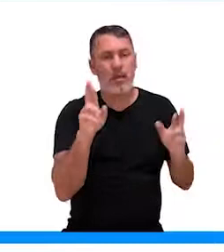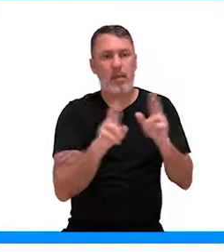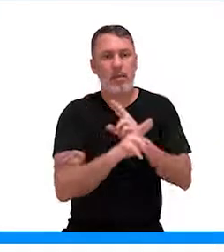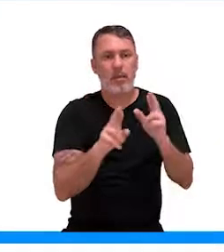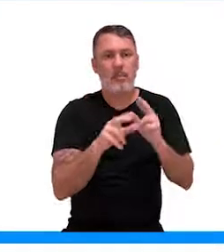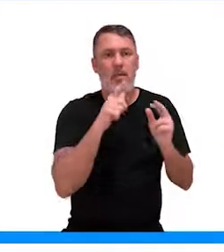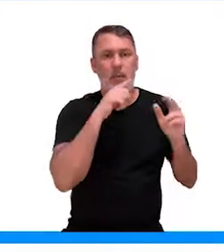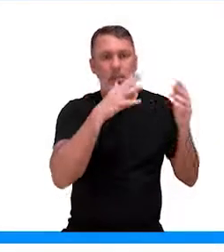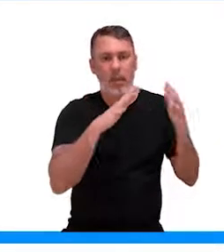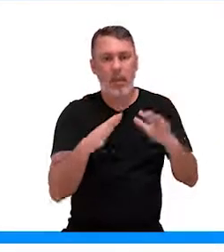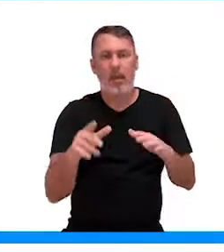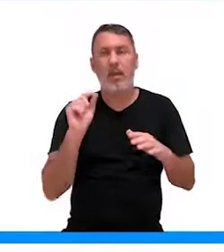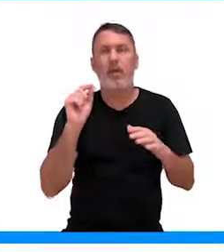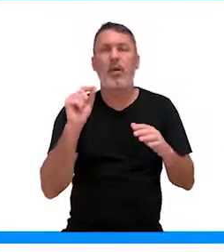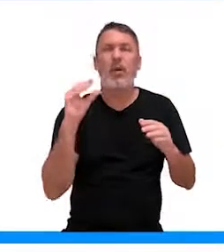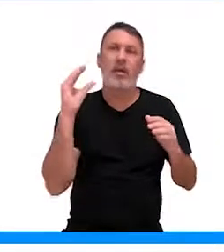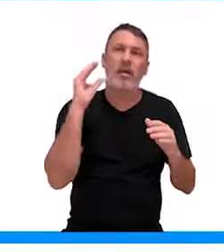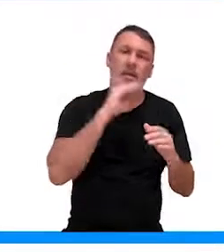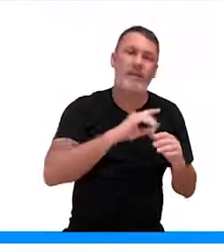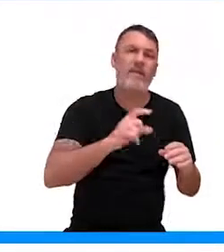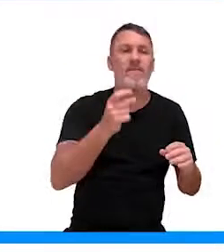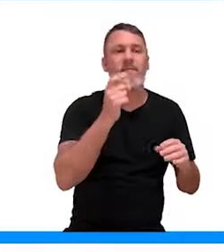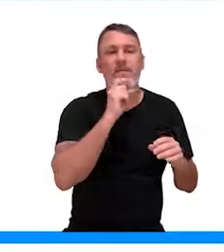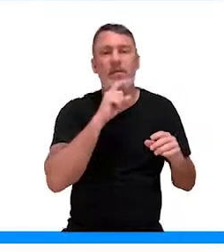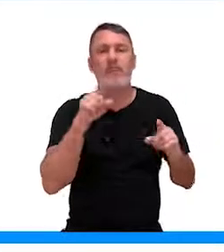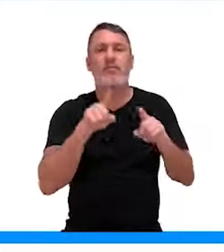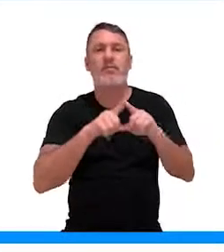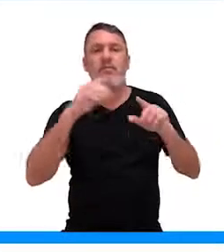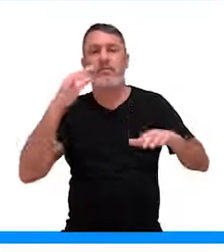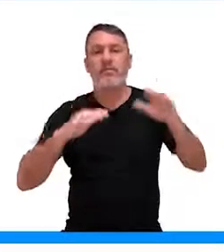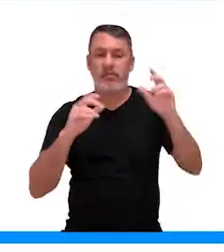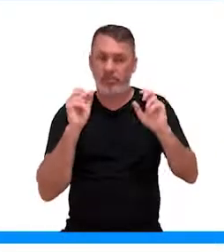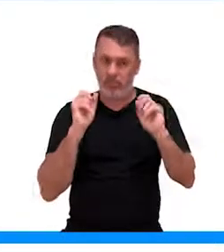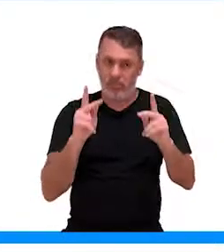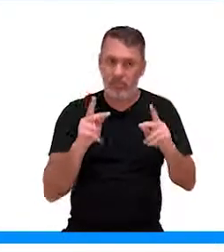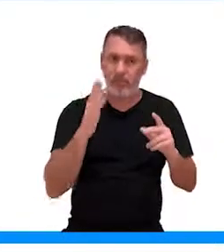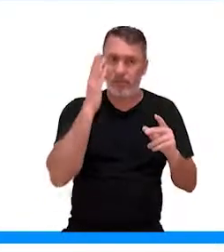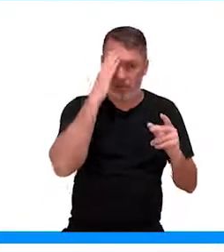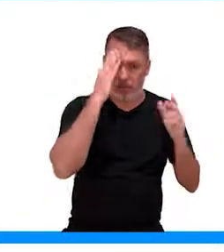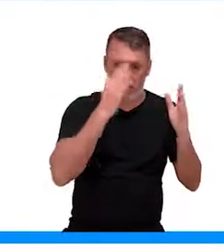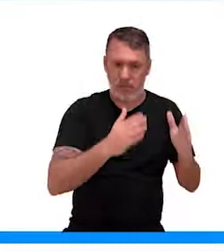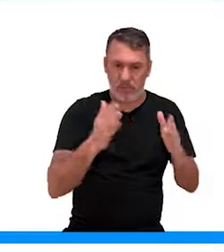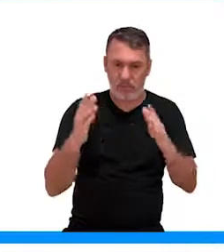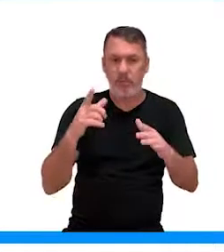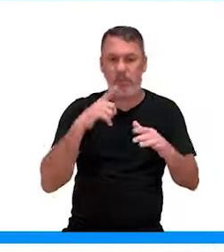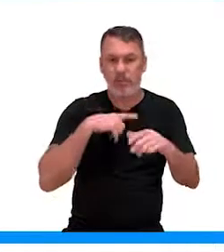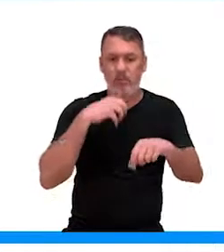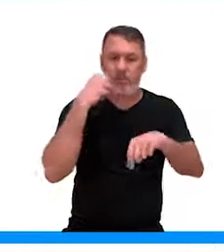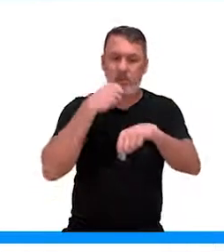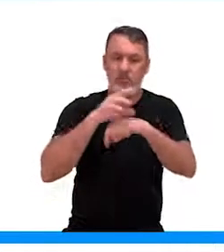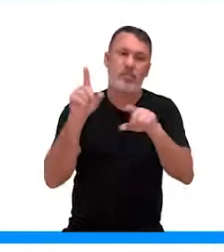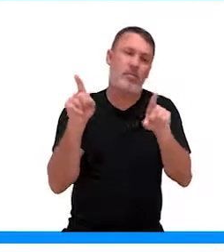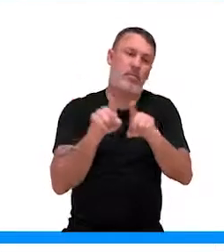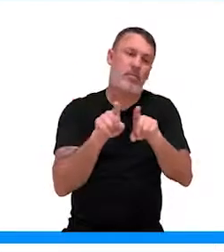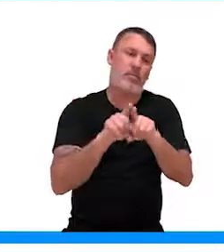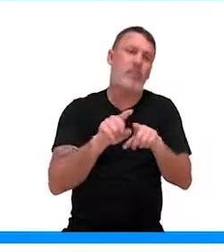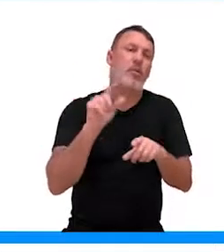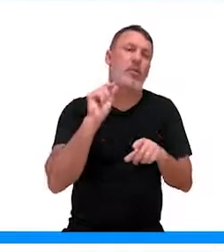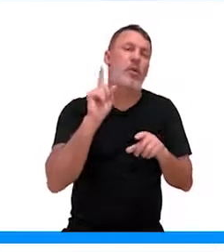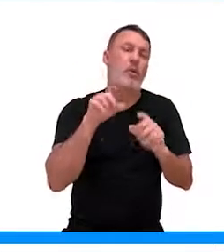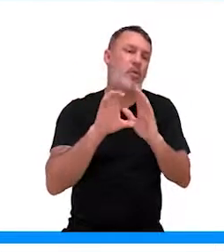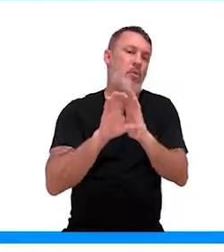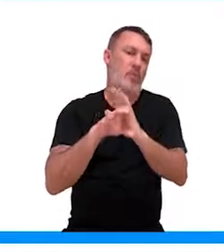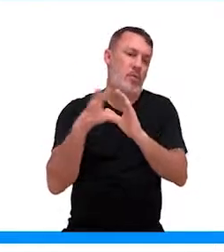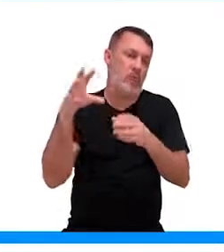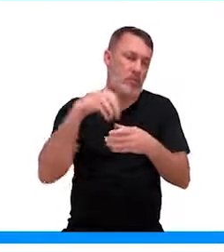à temperatura e à salinidade. Ok? Vale a pena sempre nós focarmos aqui também no